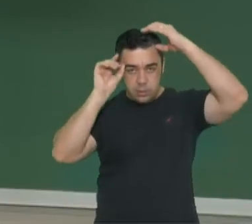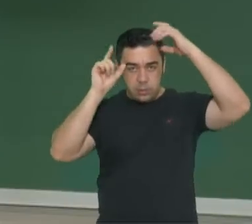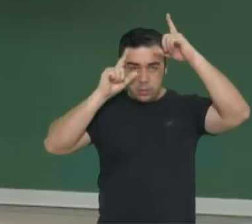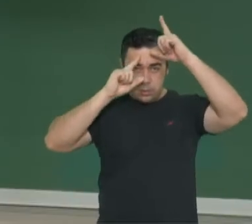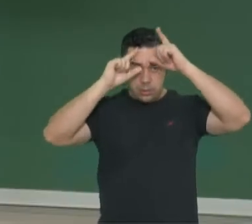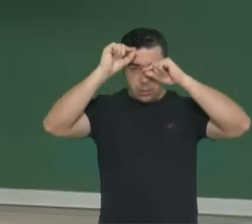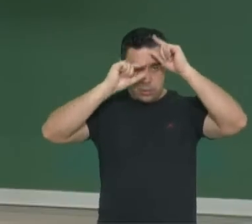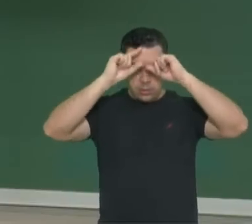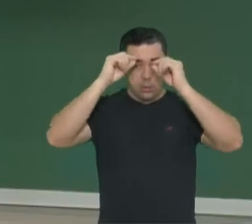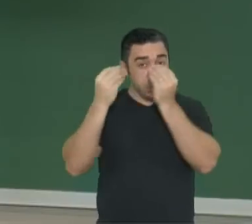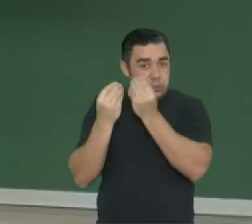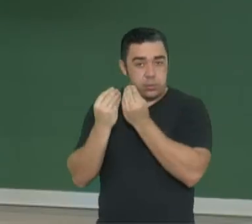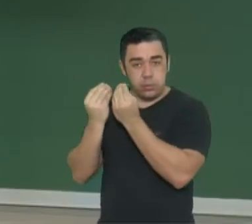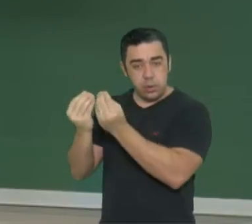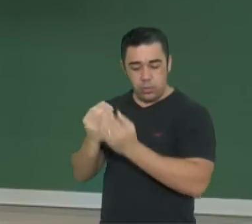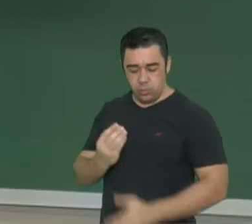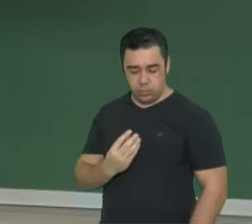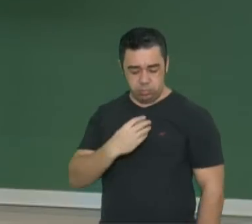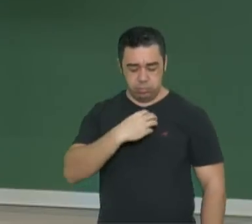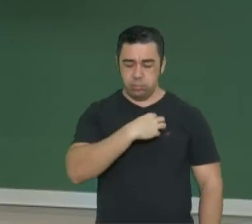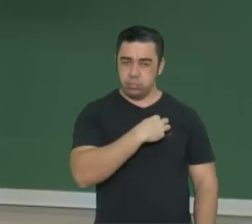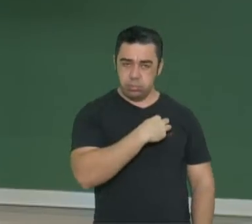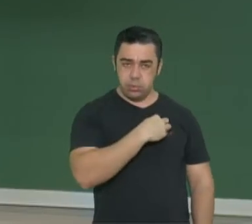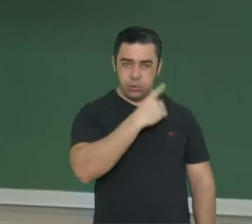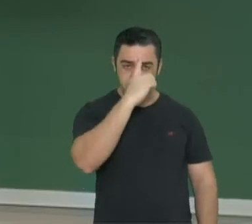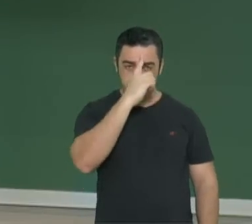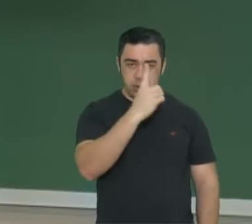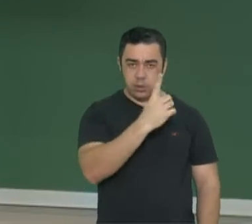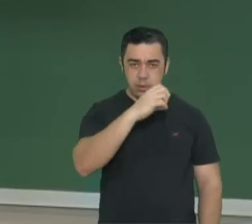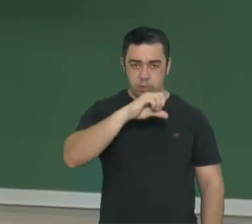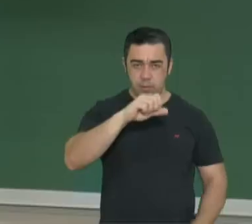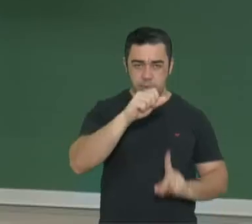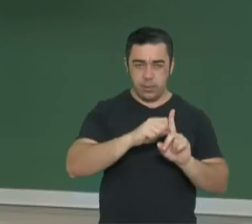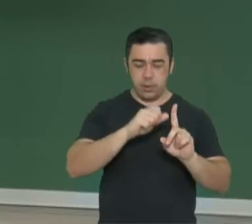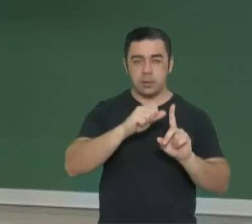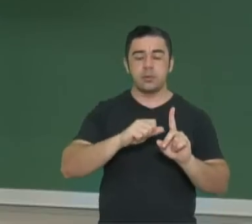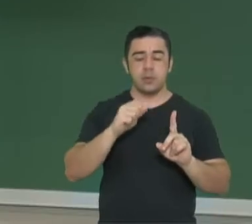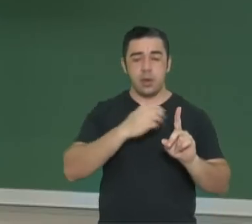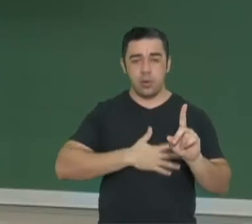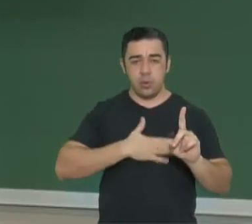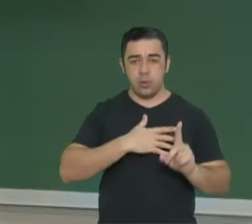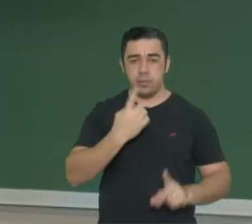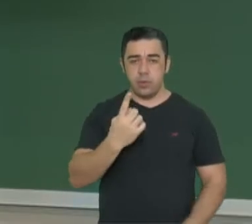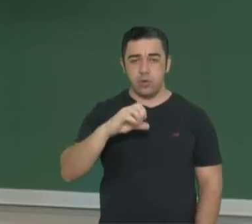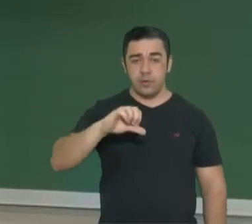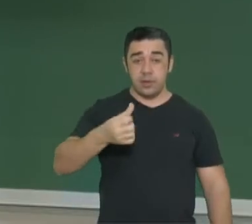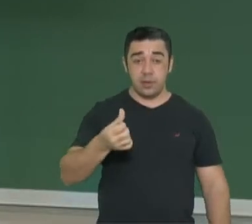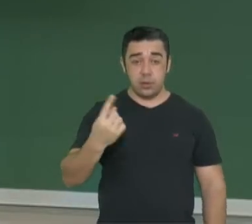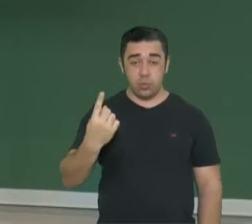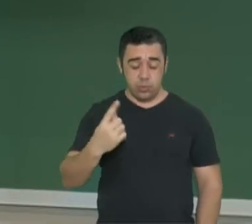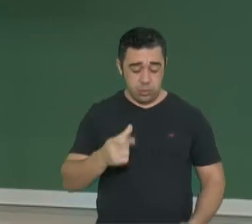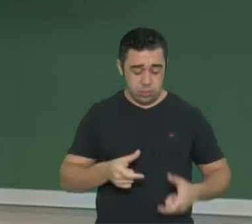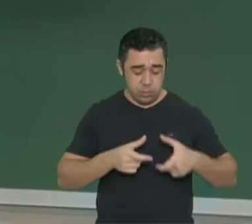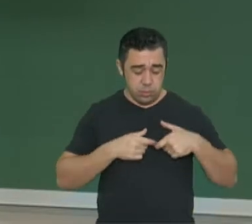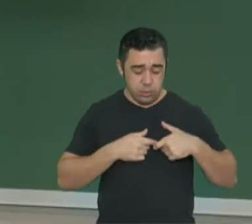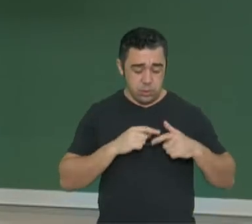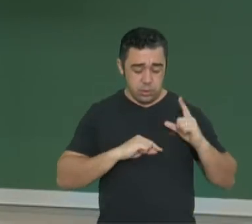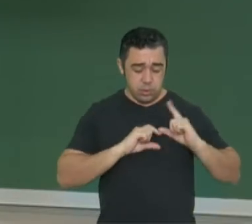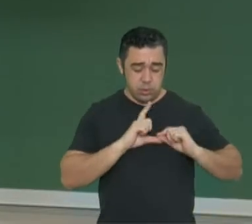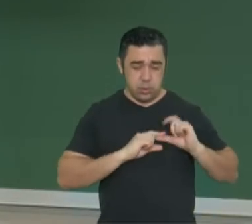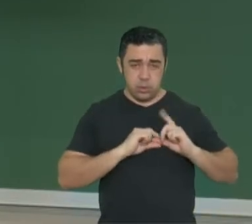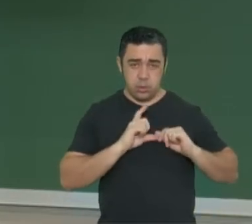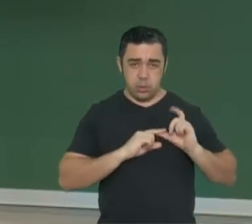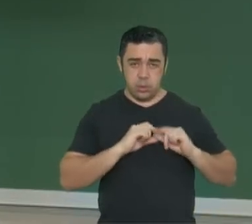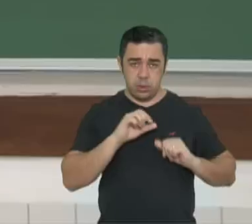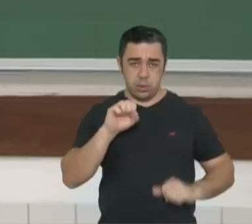Ele condecorou Che Guevara em 19 de agosto de 1961 com a Medalha da Ordem do Cruzeiro do